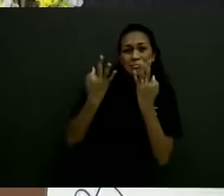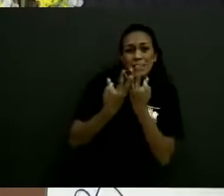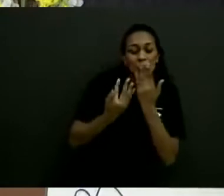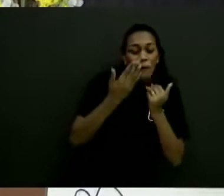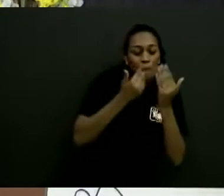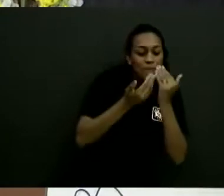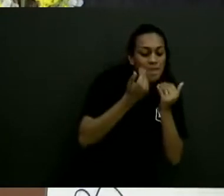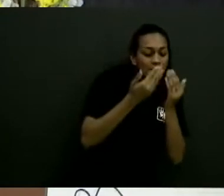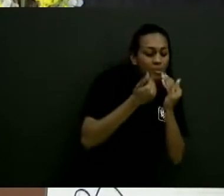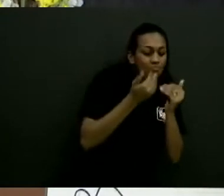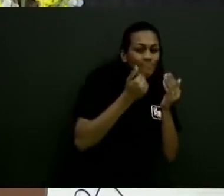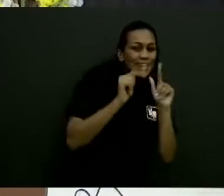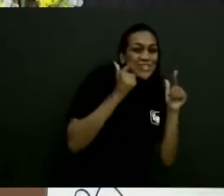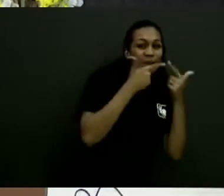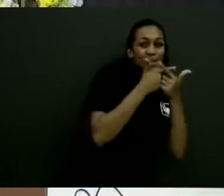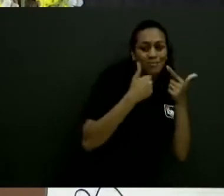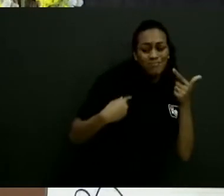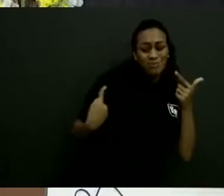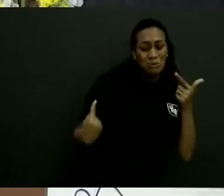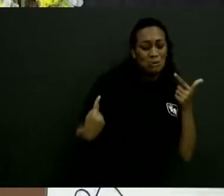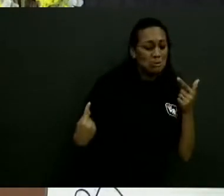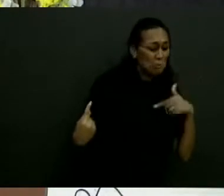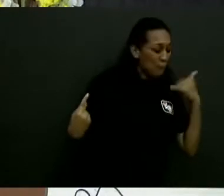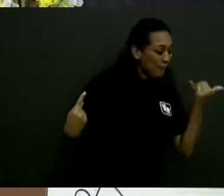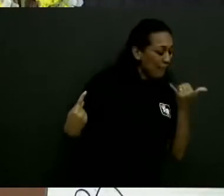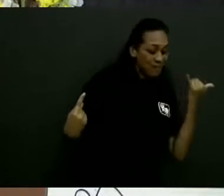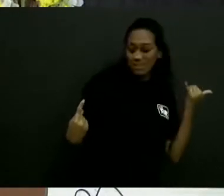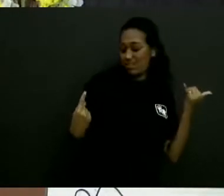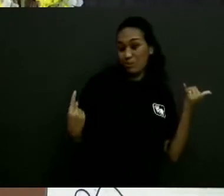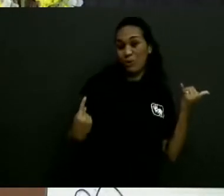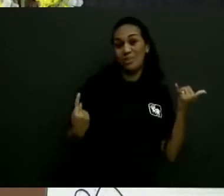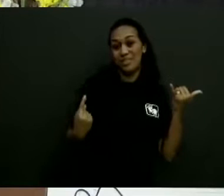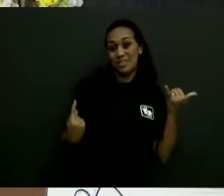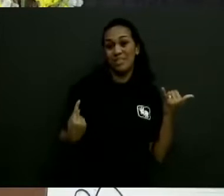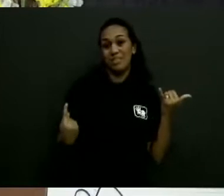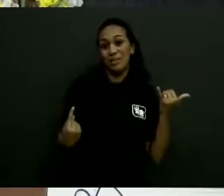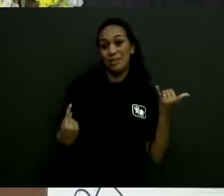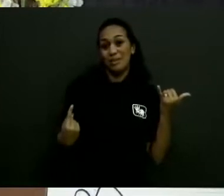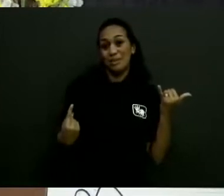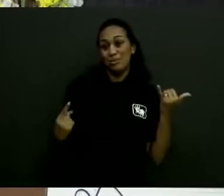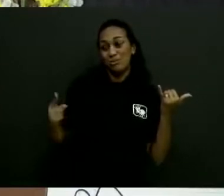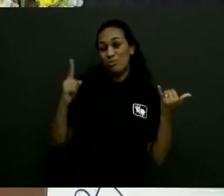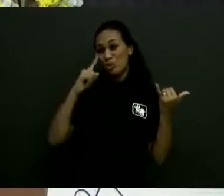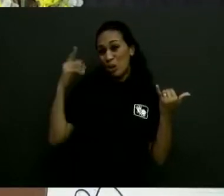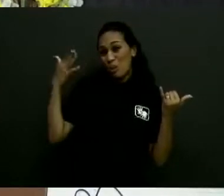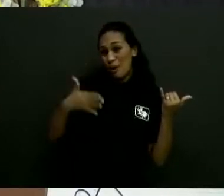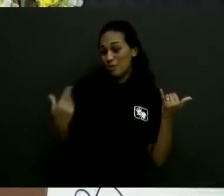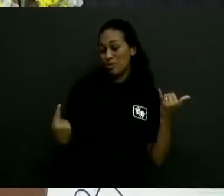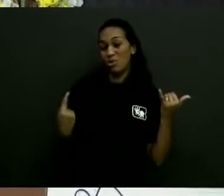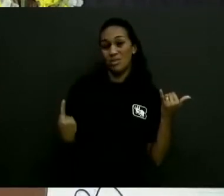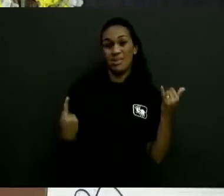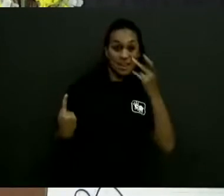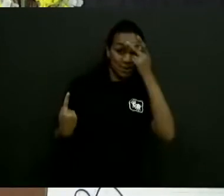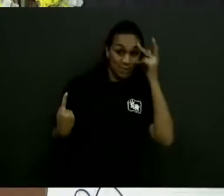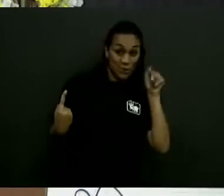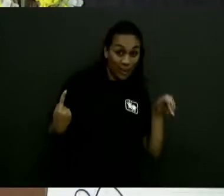lá embaixo, rindo, sorrindo, brincando, e eu lá praticamente 24 horas por dia, né,